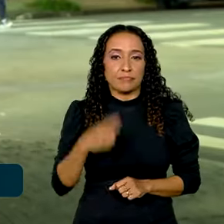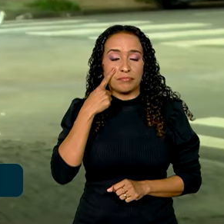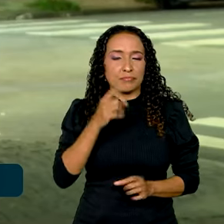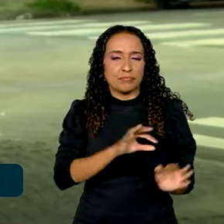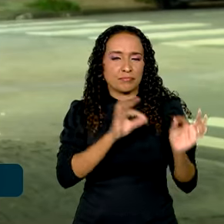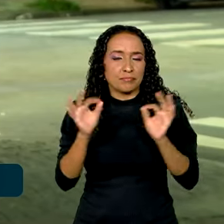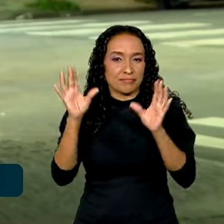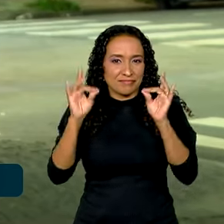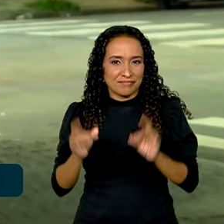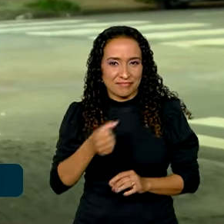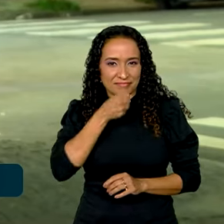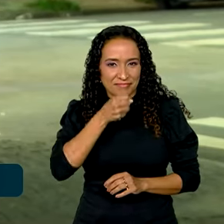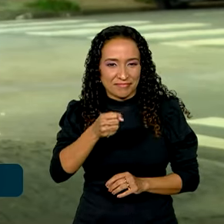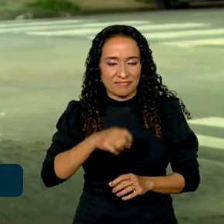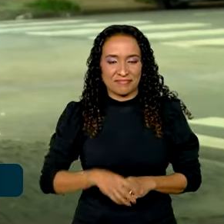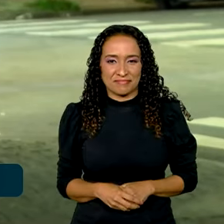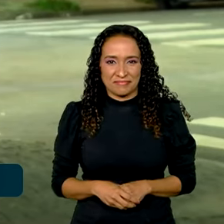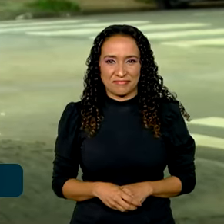os detalhes na reportagem.